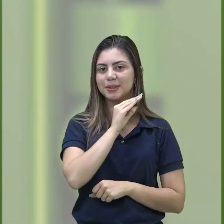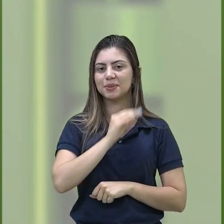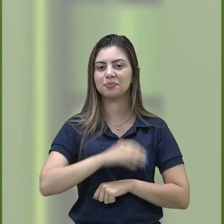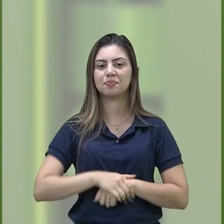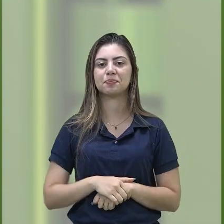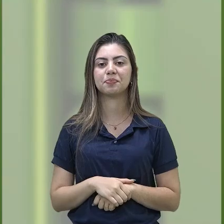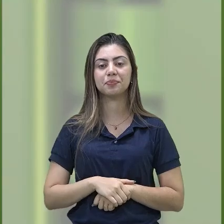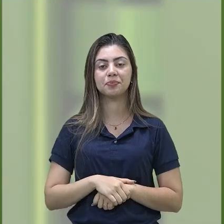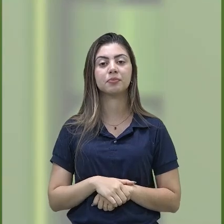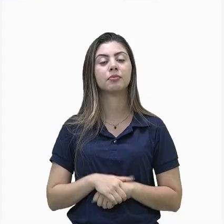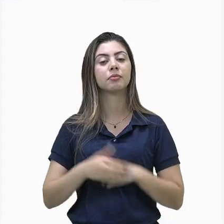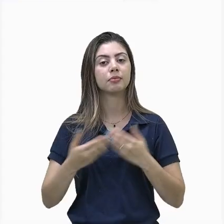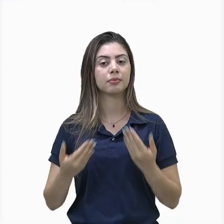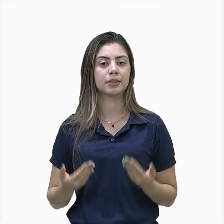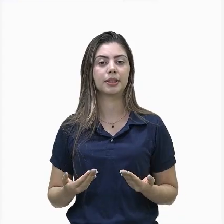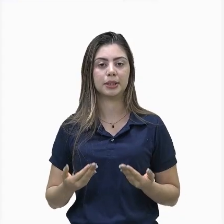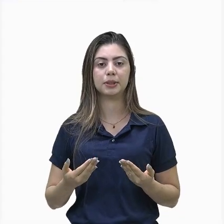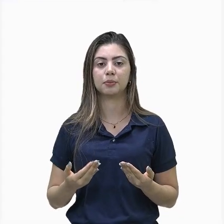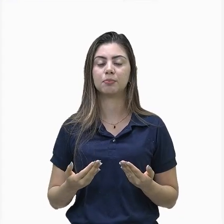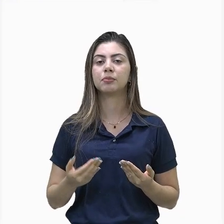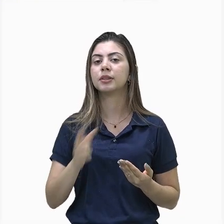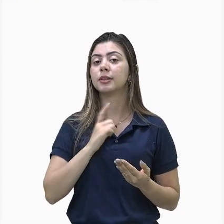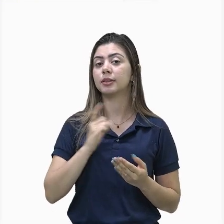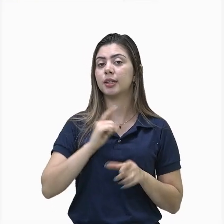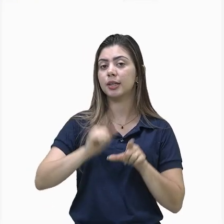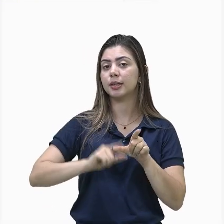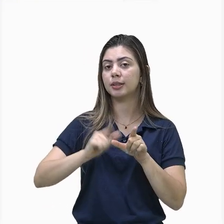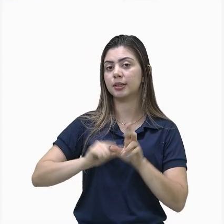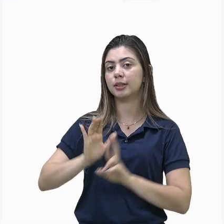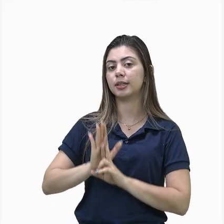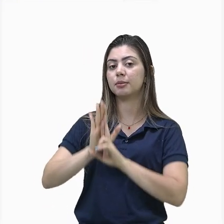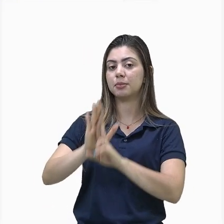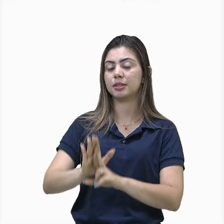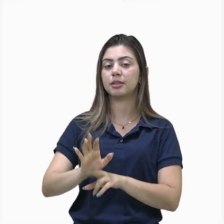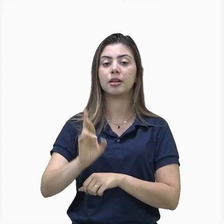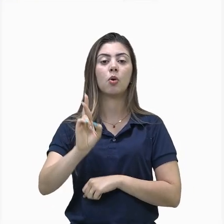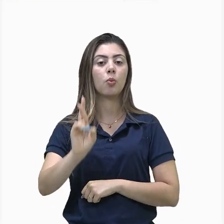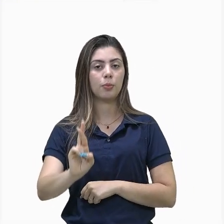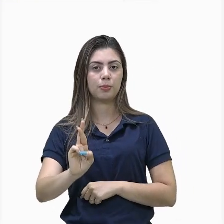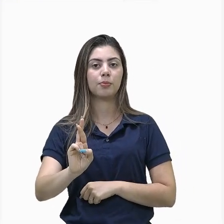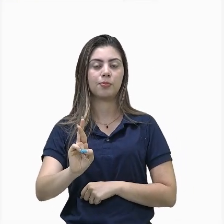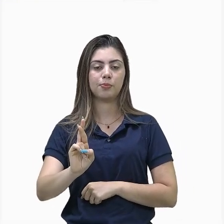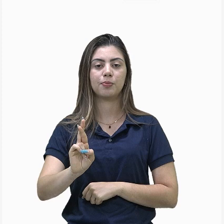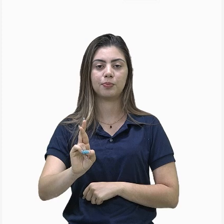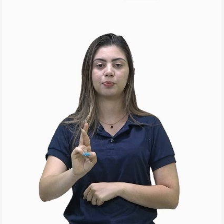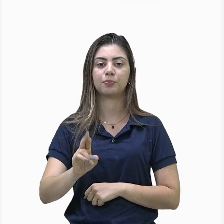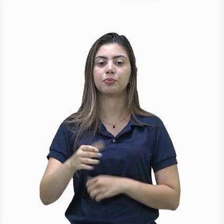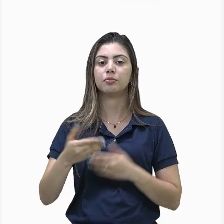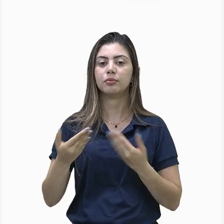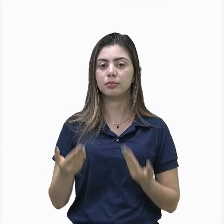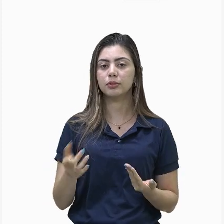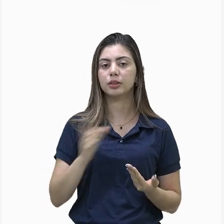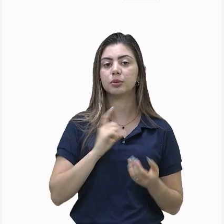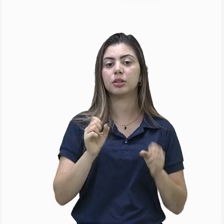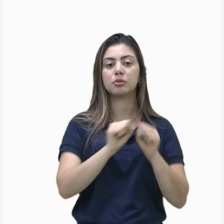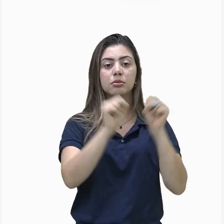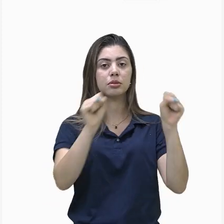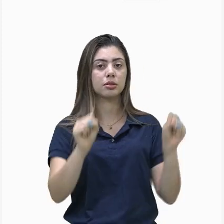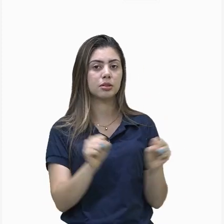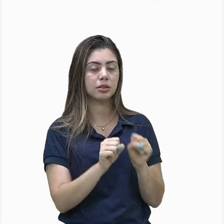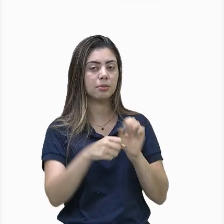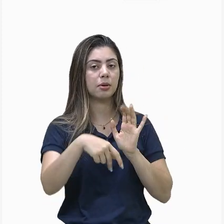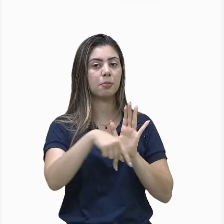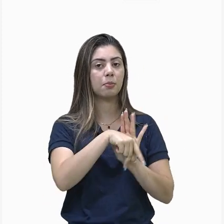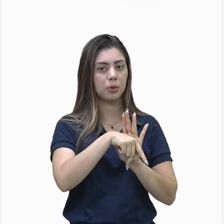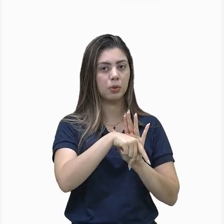Eles são representados, né, pela letra R. E no Sistema Internacional de Unidades, que